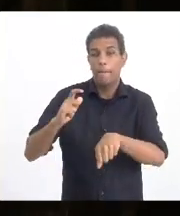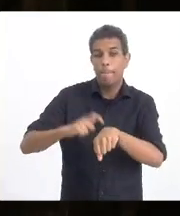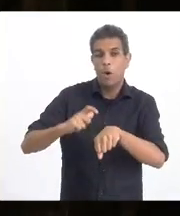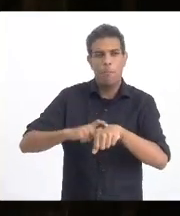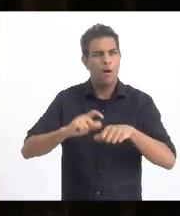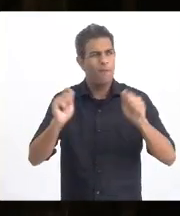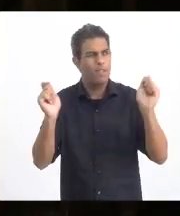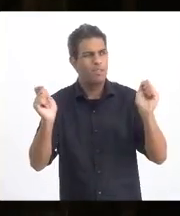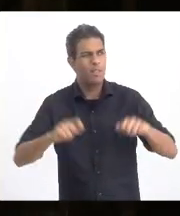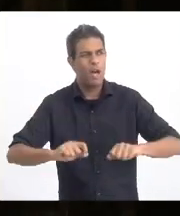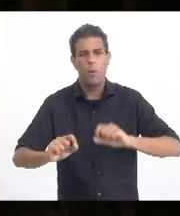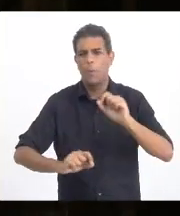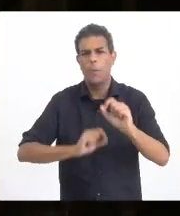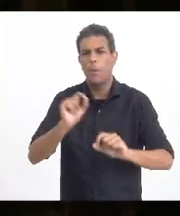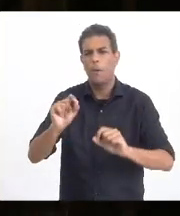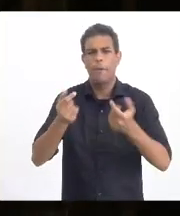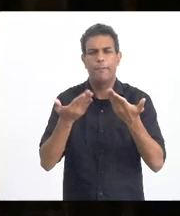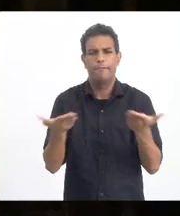foi possível.